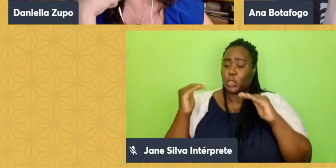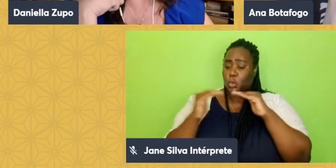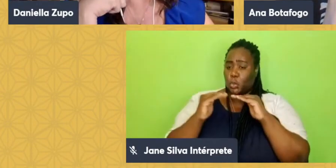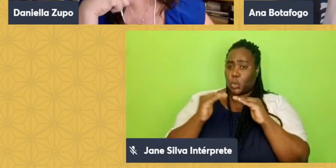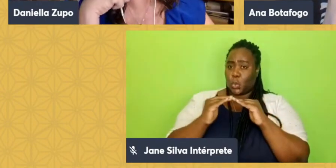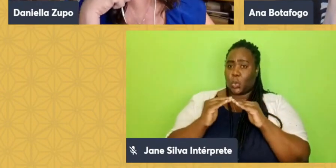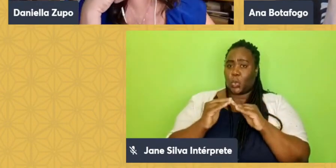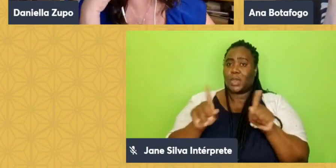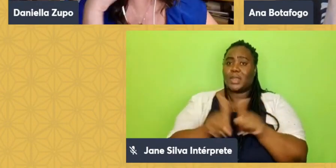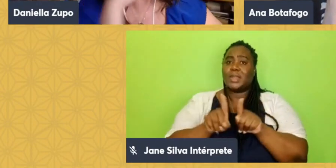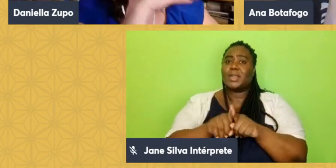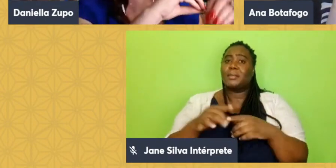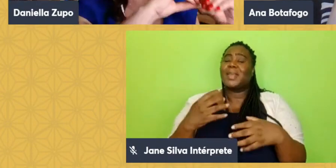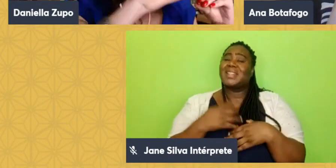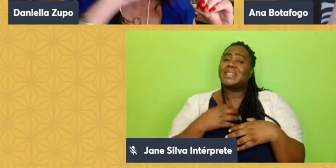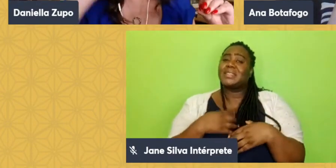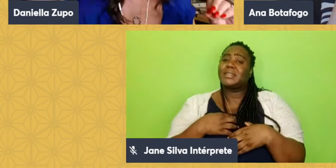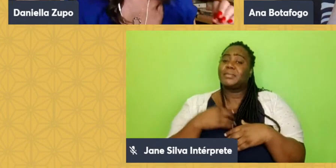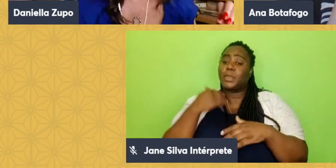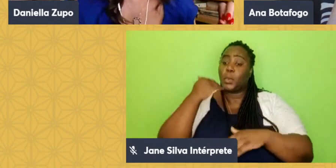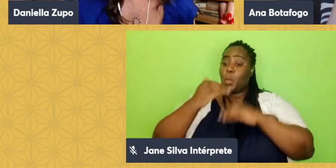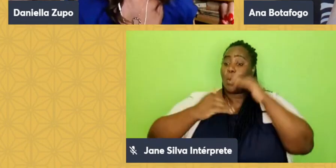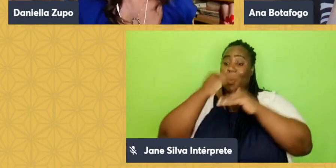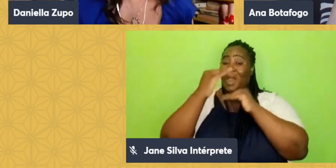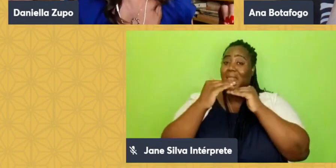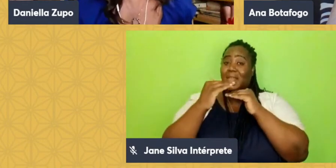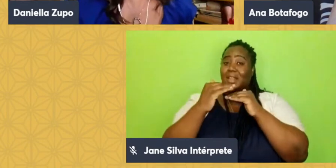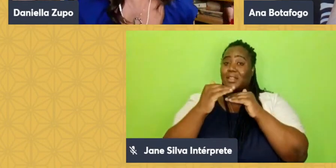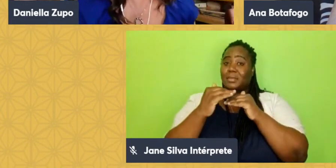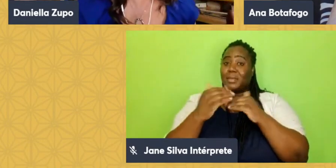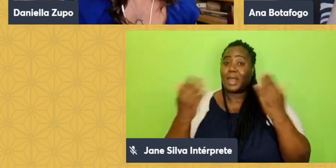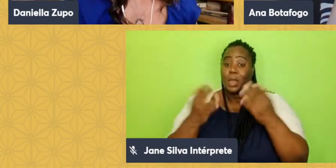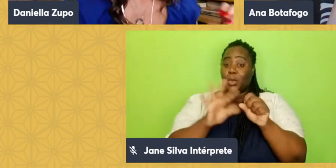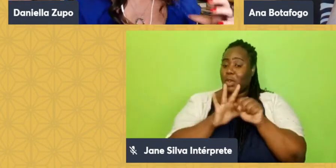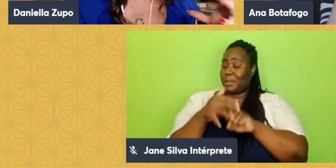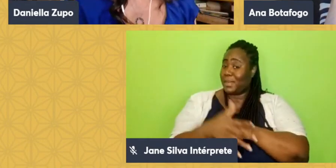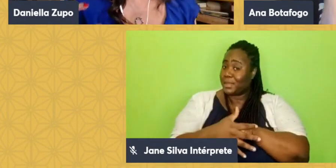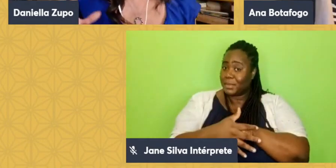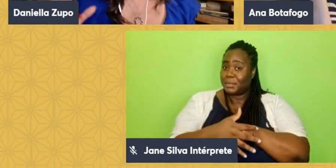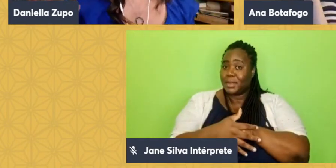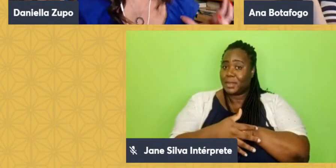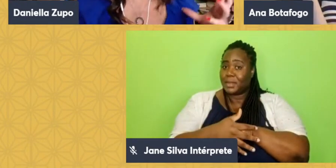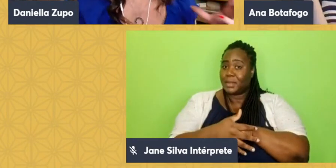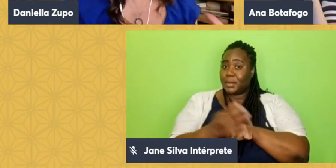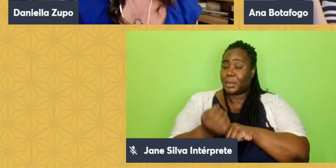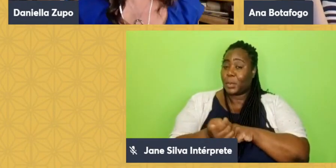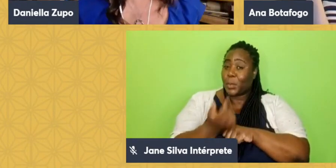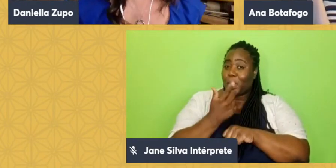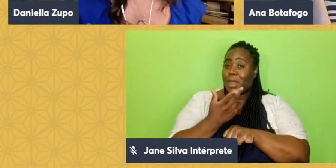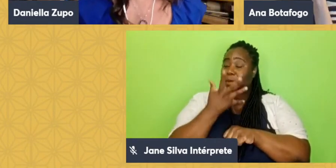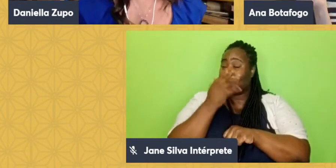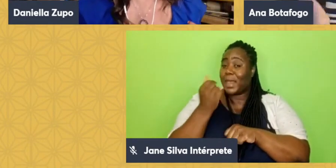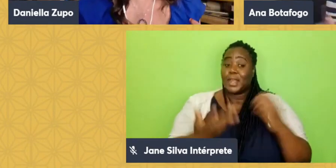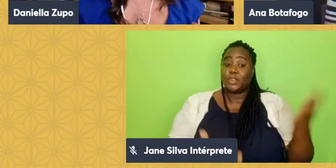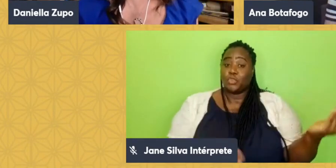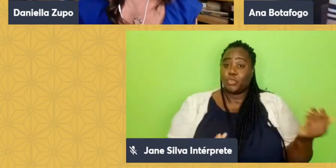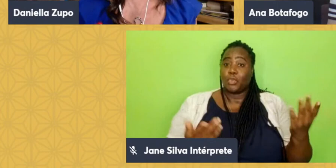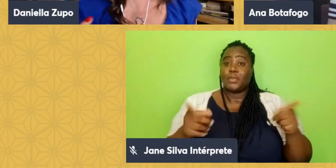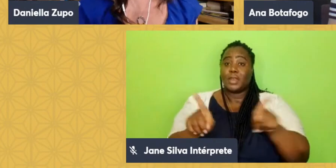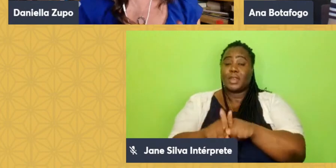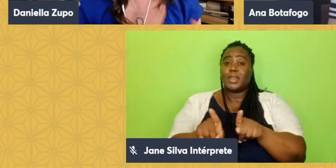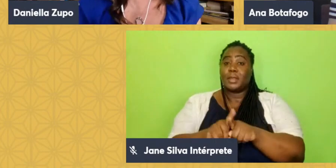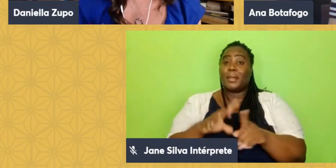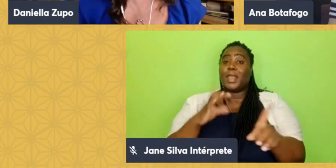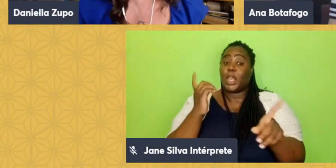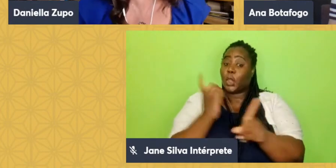que é muito sintomático esse crescimento no ano de pandemia é quase como se essa garotada também em